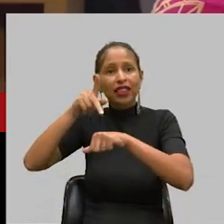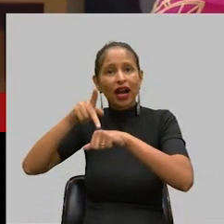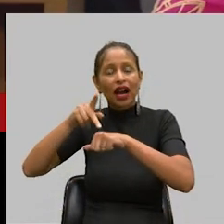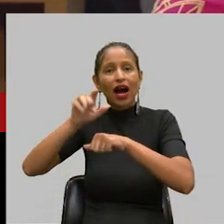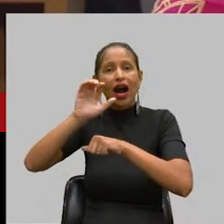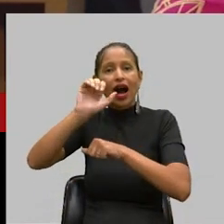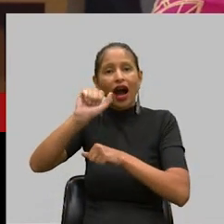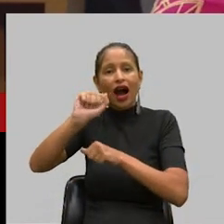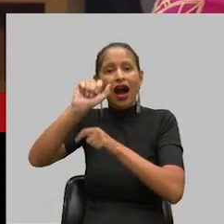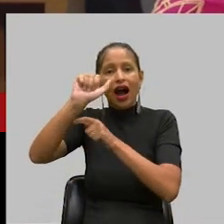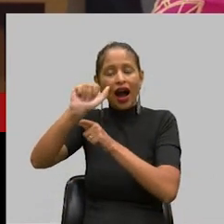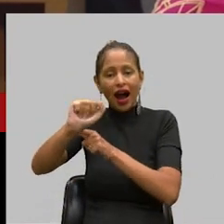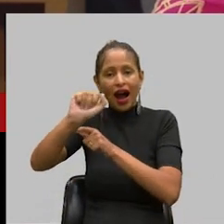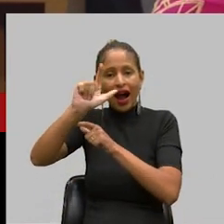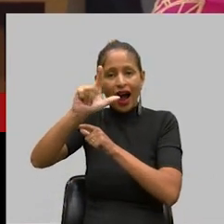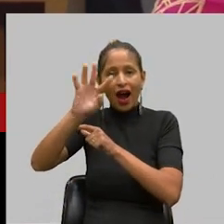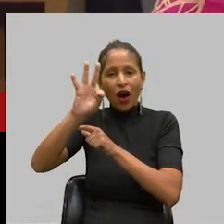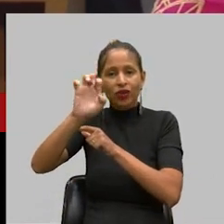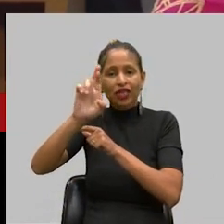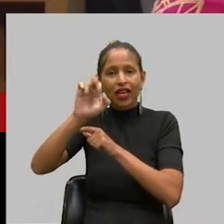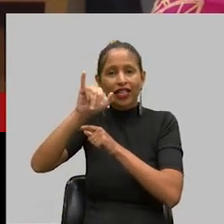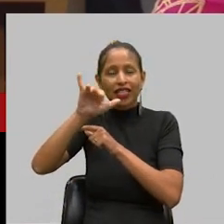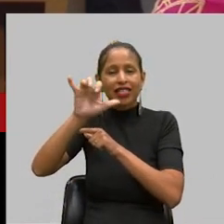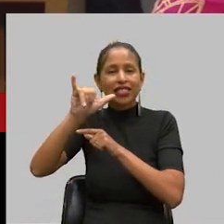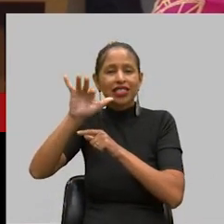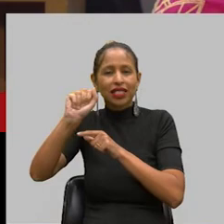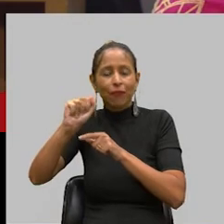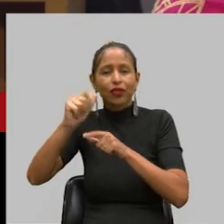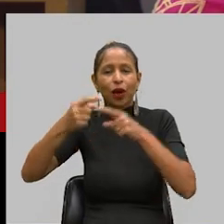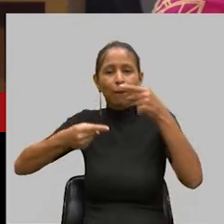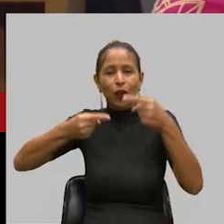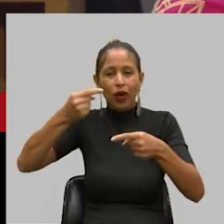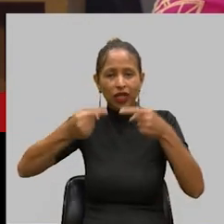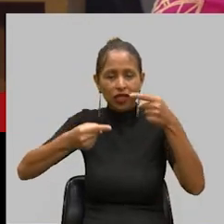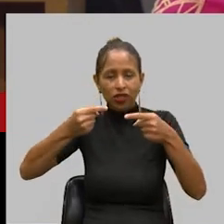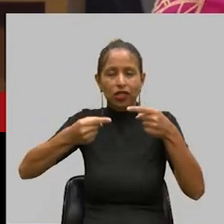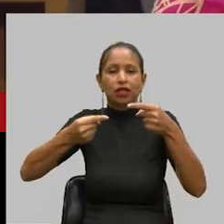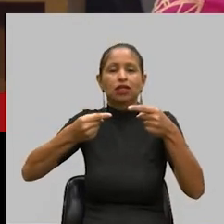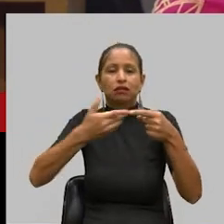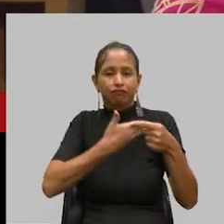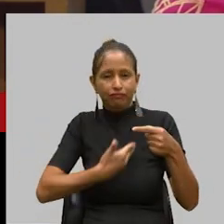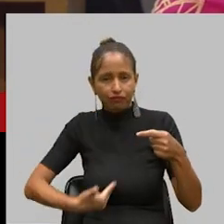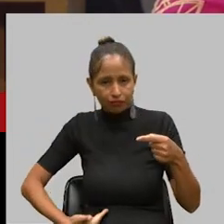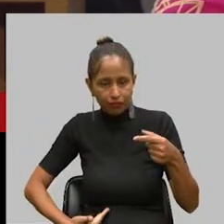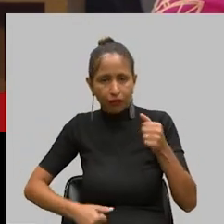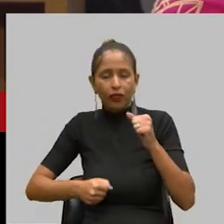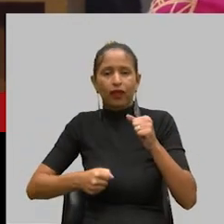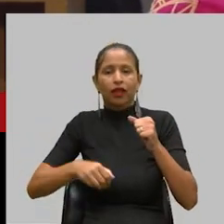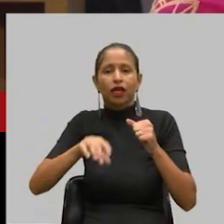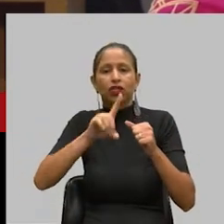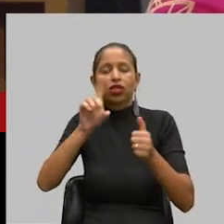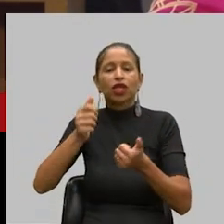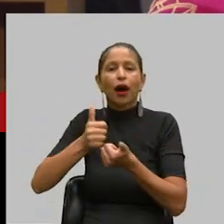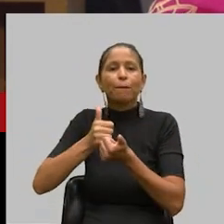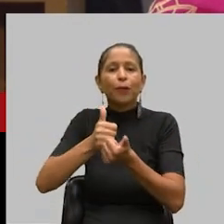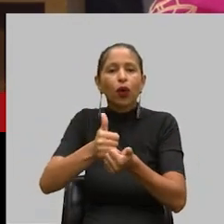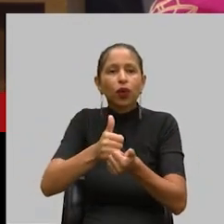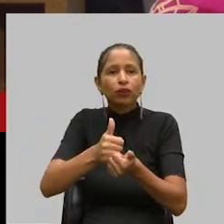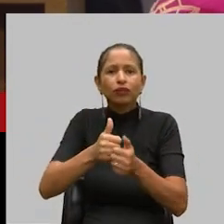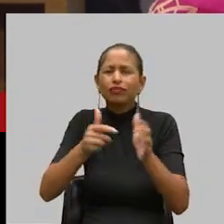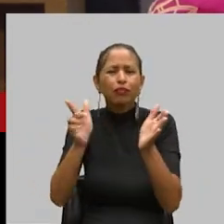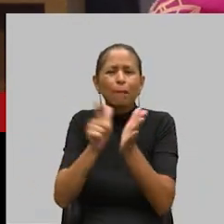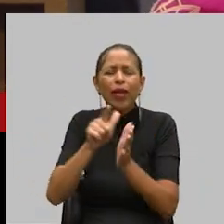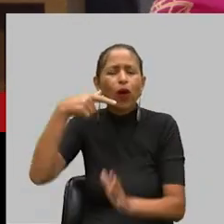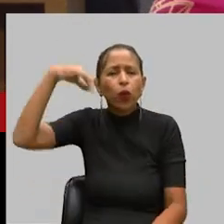alternância Vamos ler juntos políticas públicas de apoio conseguiu localizar ainda não